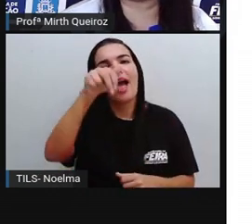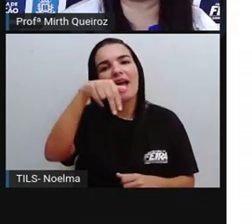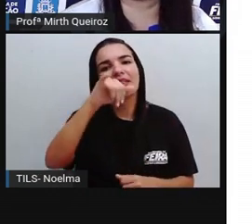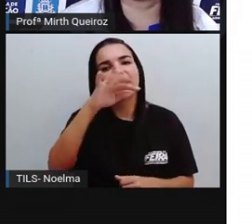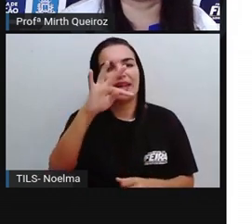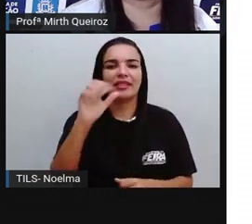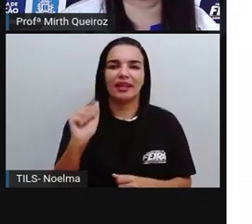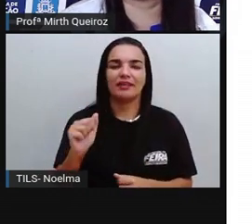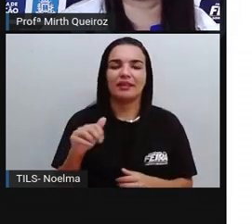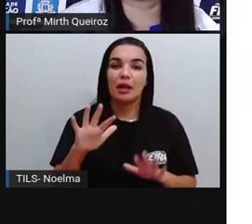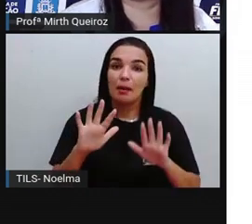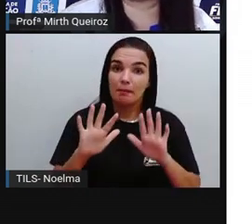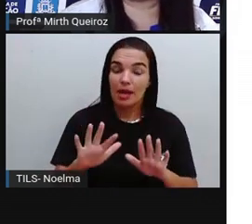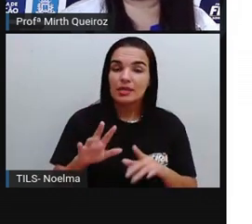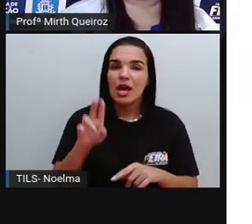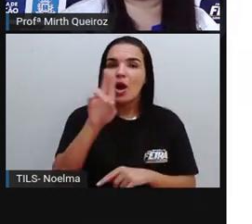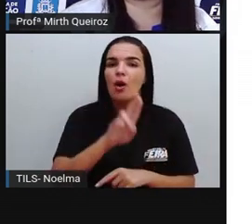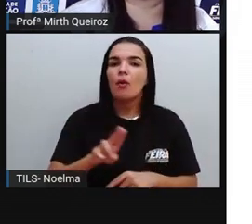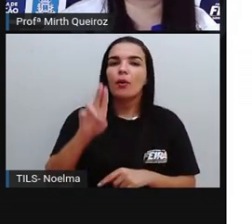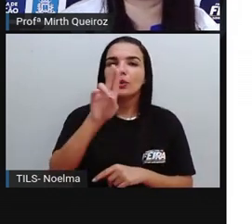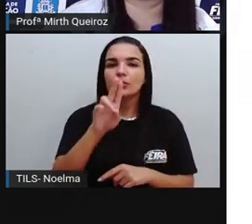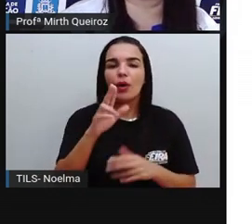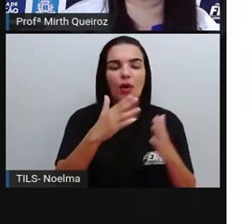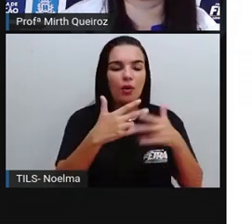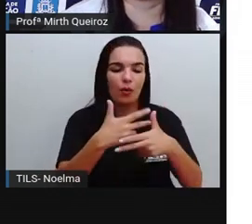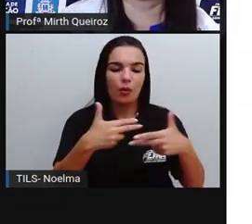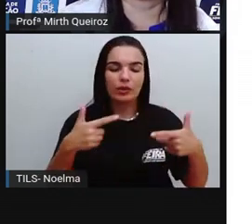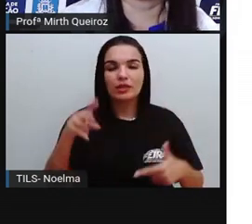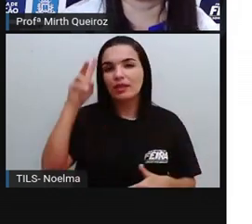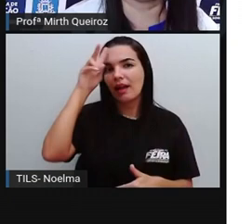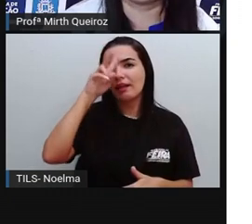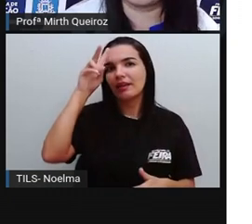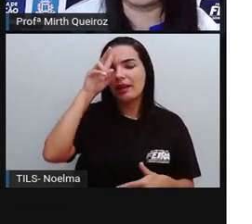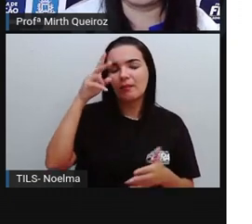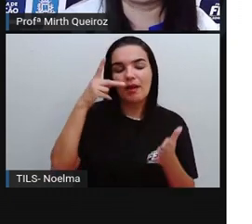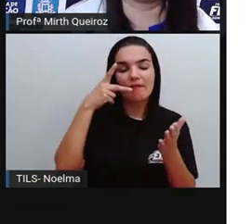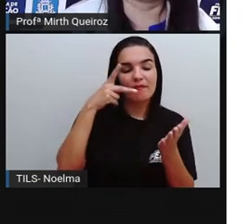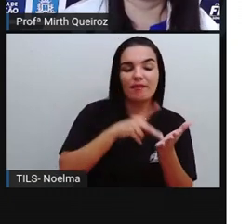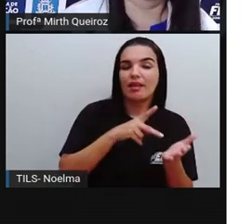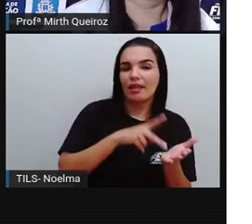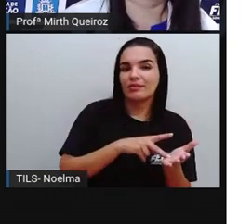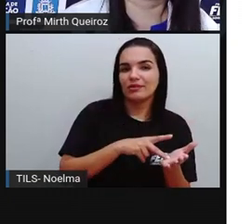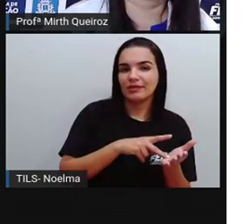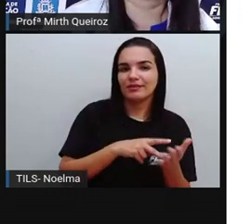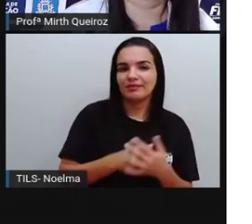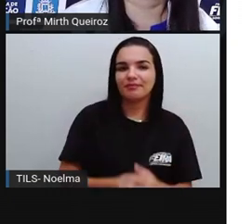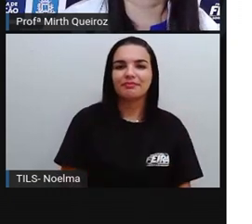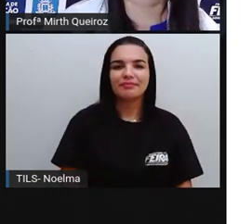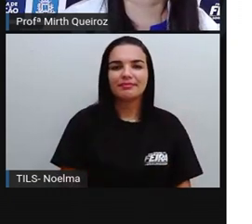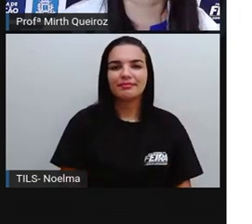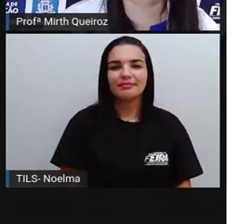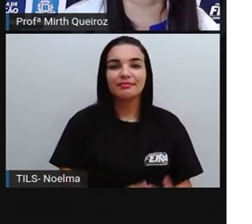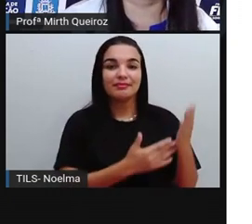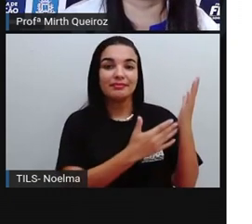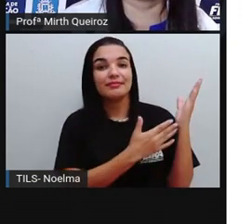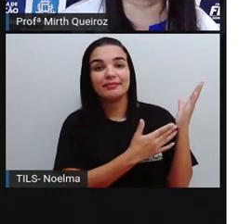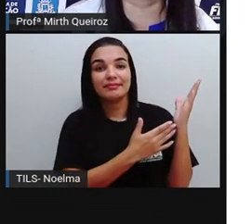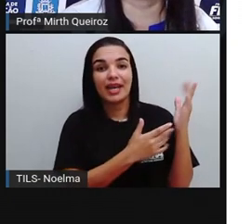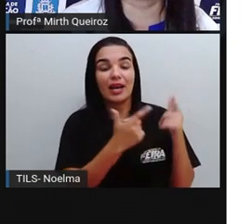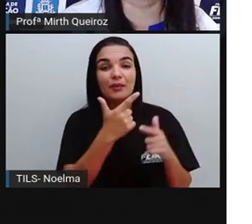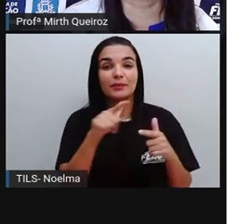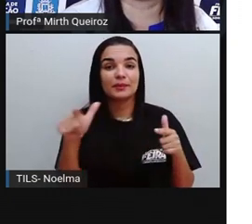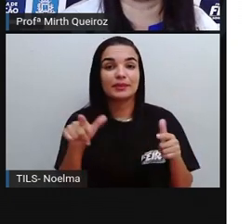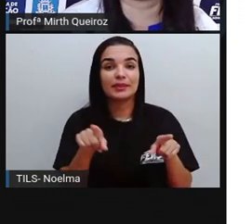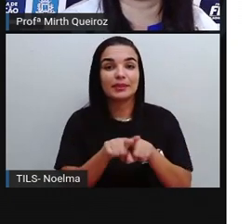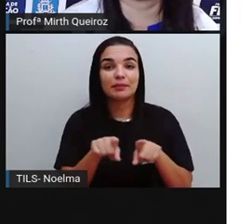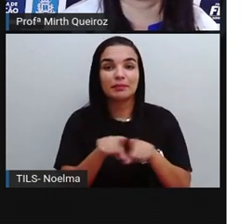Malfatti. Porém, ela utiliza traços que lembram a realidade aí nesta obra. Outra